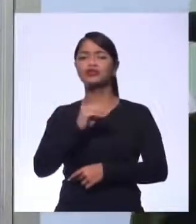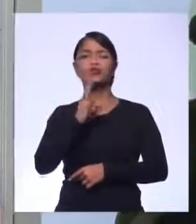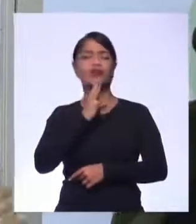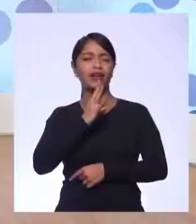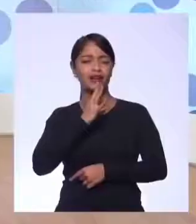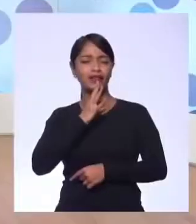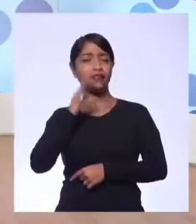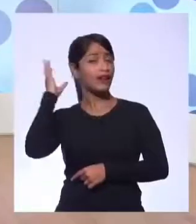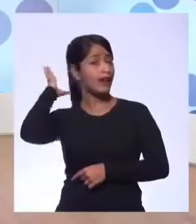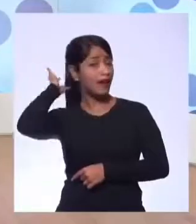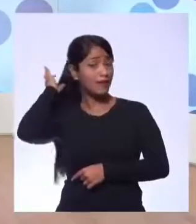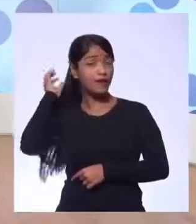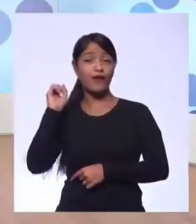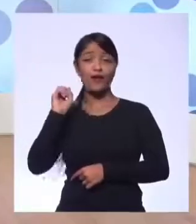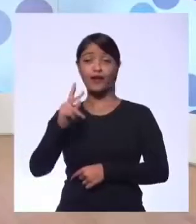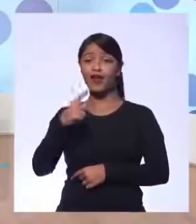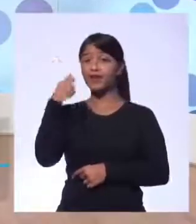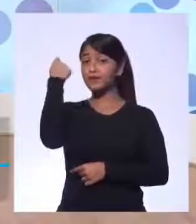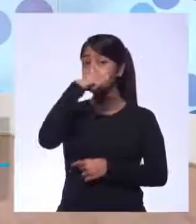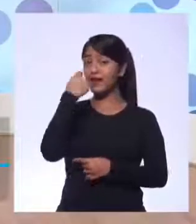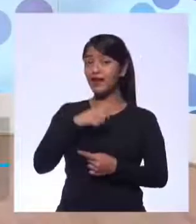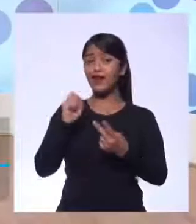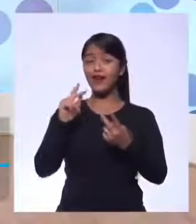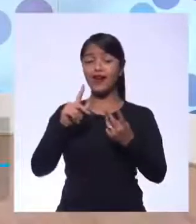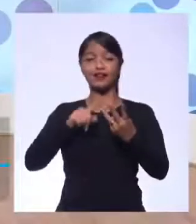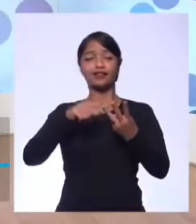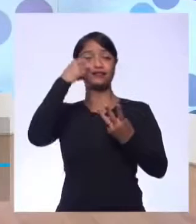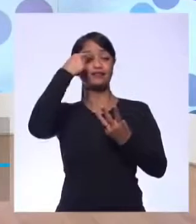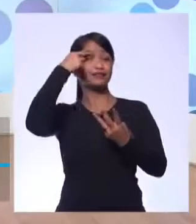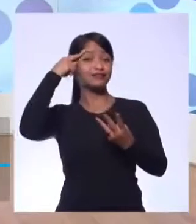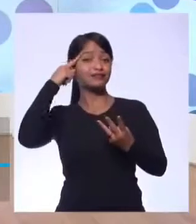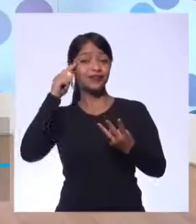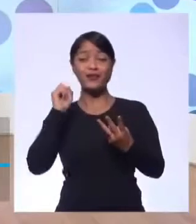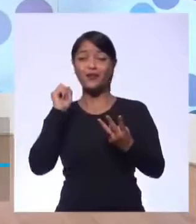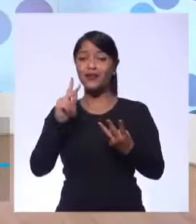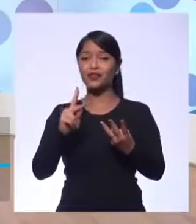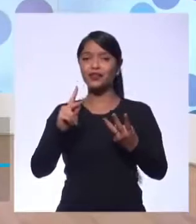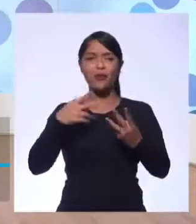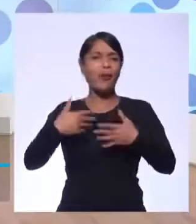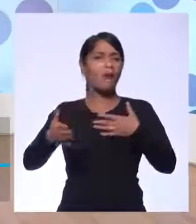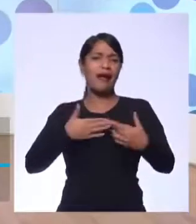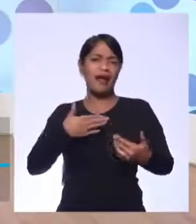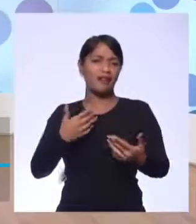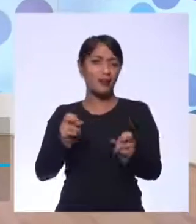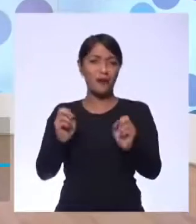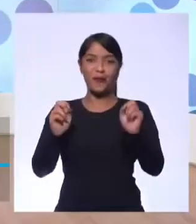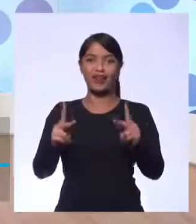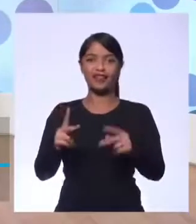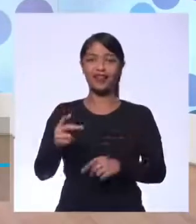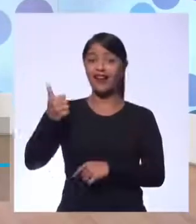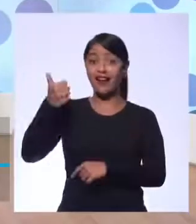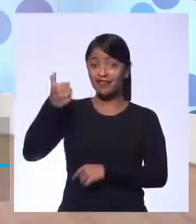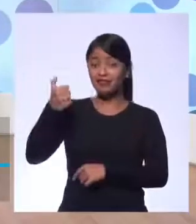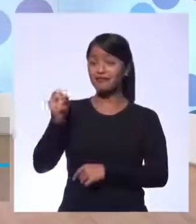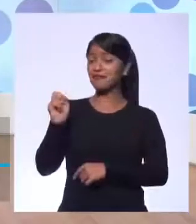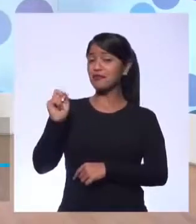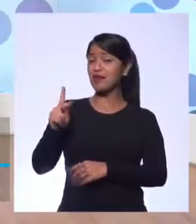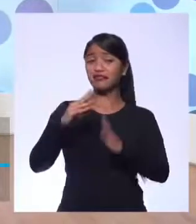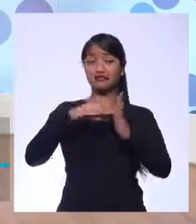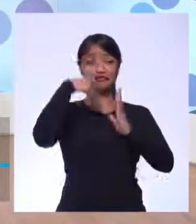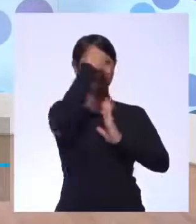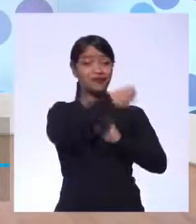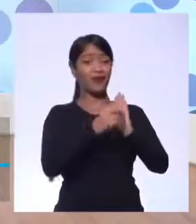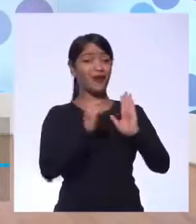ok, Maquiagem, ok. sobrancelha Também ok, Pode ser a qualquer unha coisa tá ok. ok. Pode ser qualquer coisa ok. Canetão ok. Flip chart